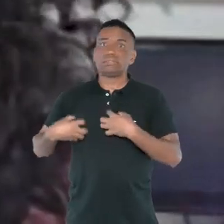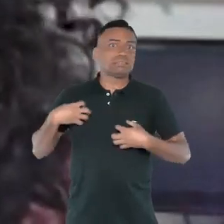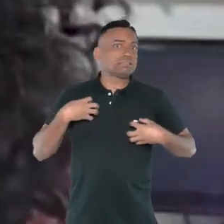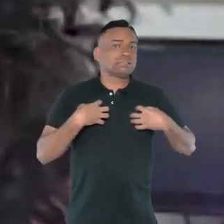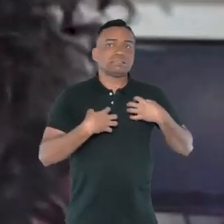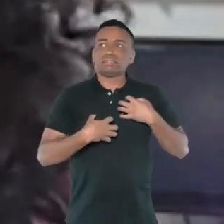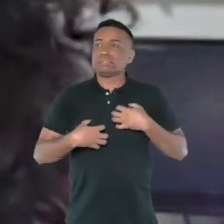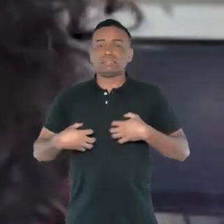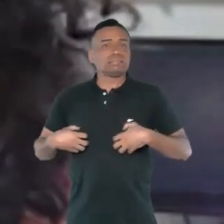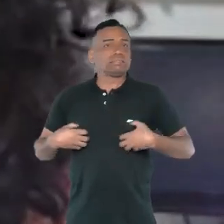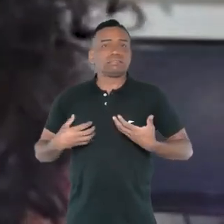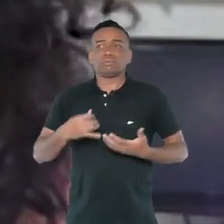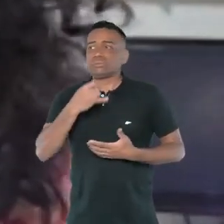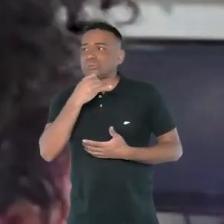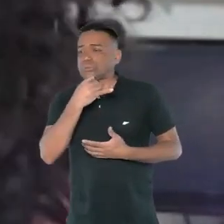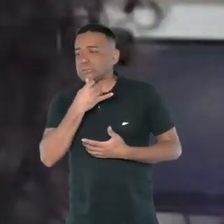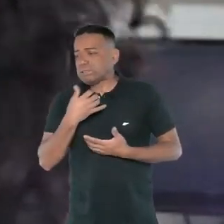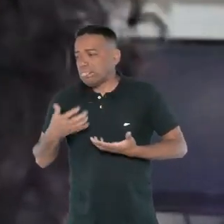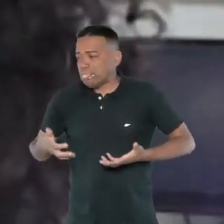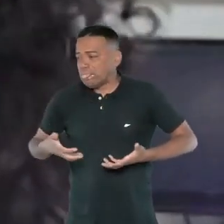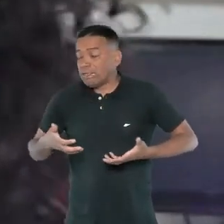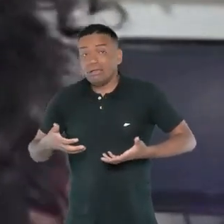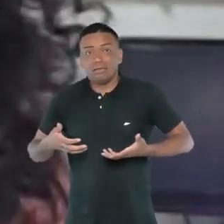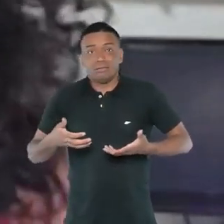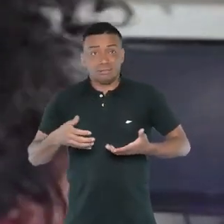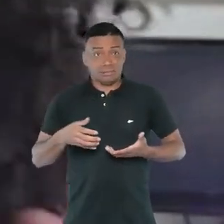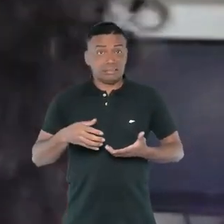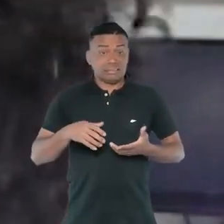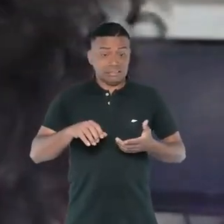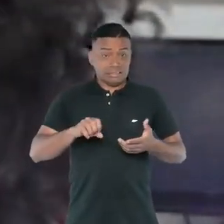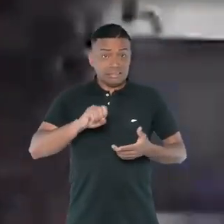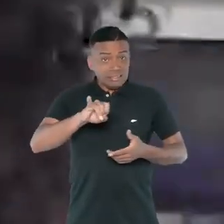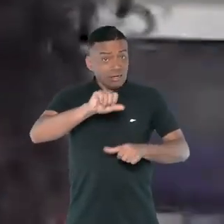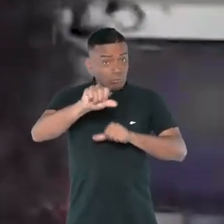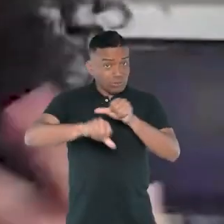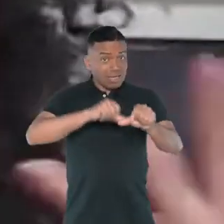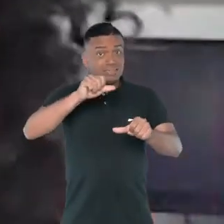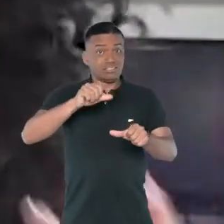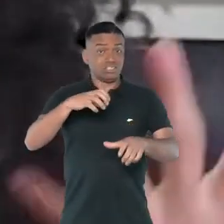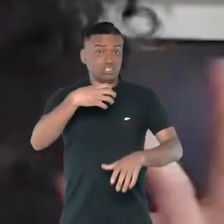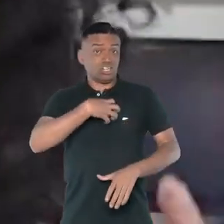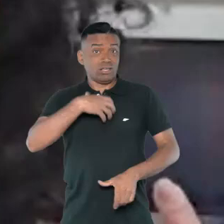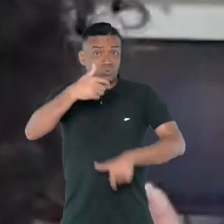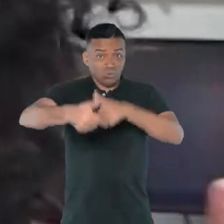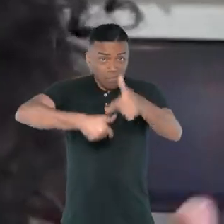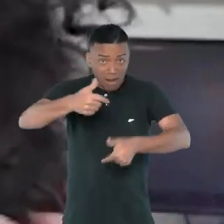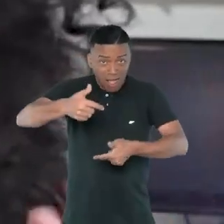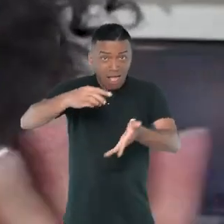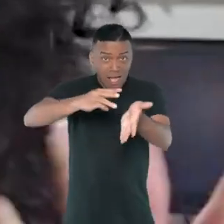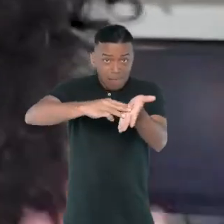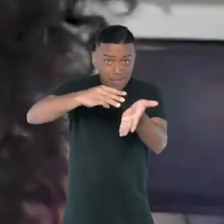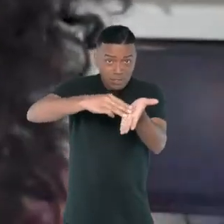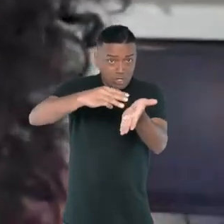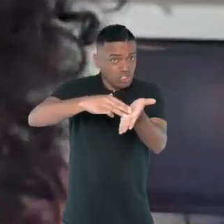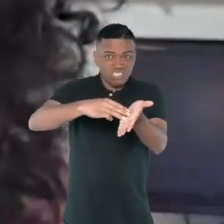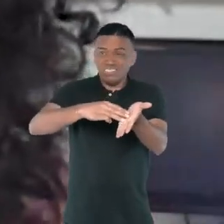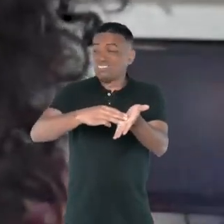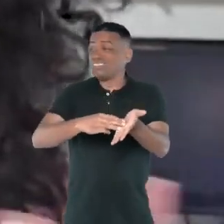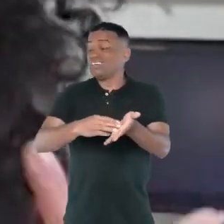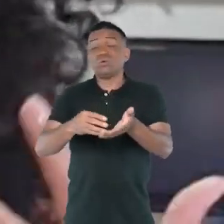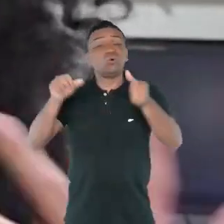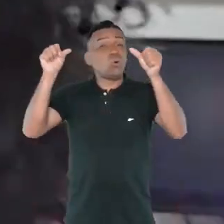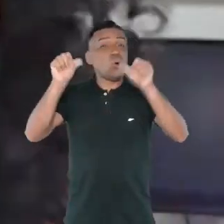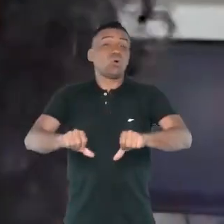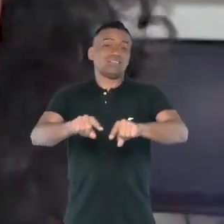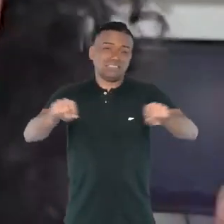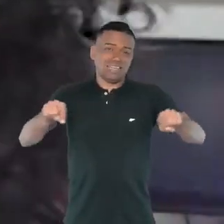início. Eu estava desesperada, eu estava desestimulada. Se eu não mudasse a forma de enxergar